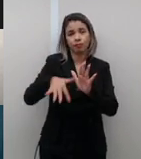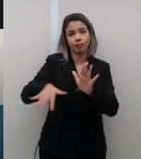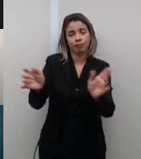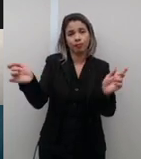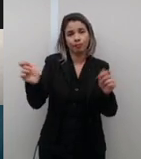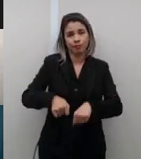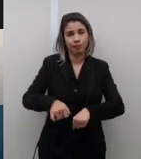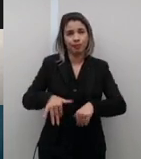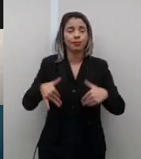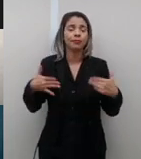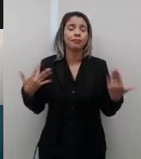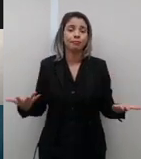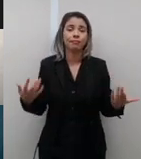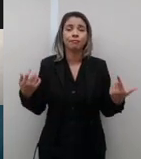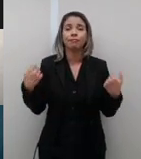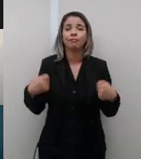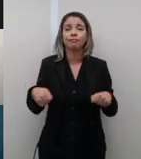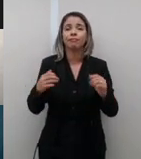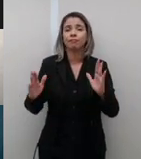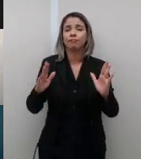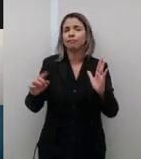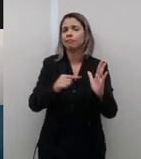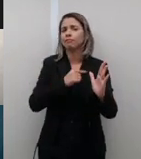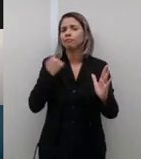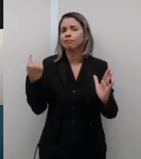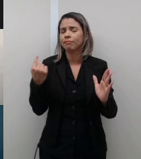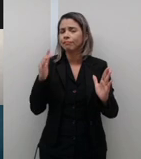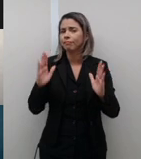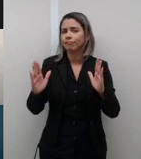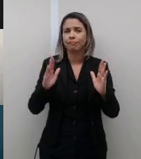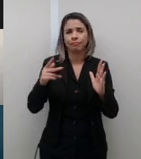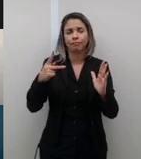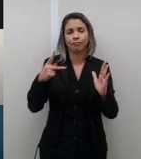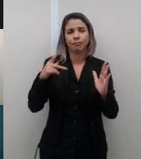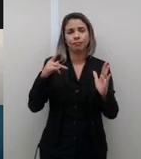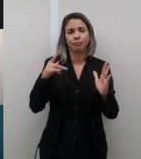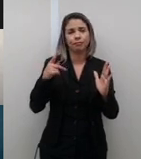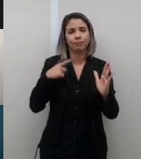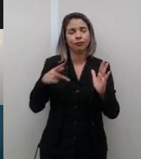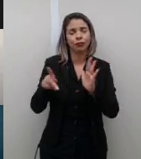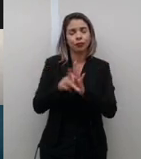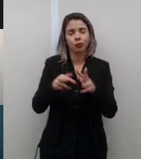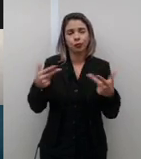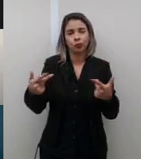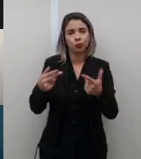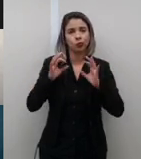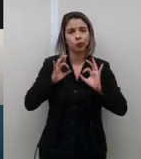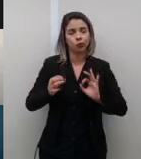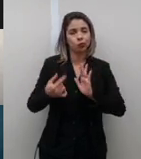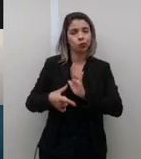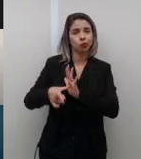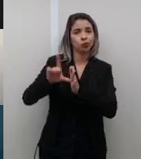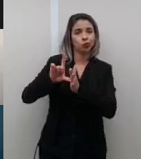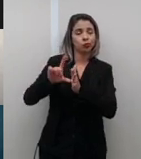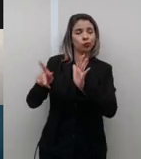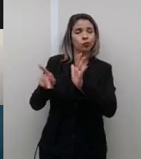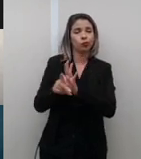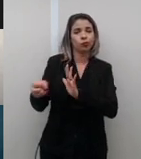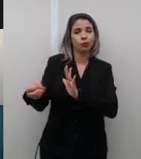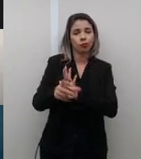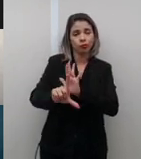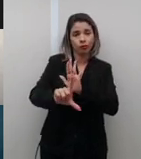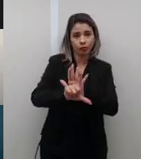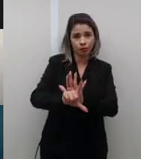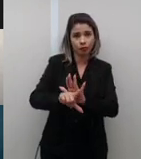que se falar em prescrição intercorrente para as pretensões relativas a atos ímprobos anteriores à nova disciplina, sendo as balizas